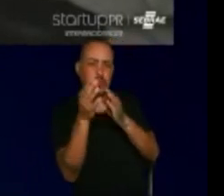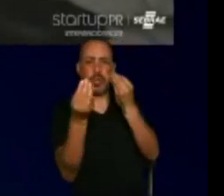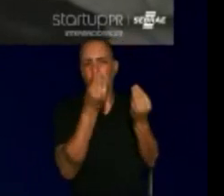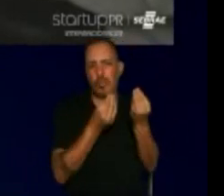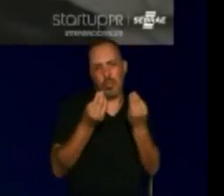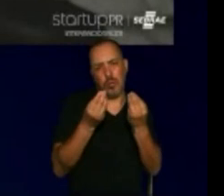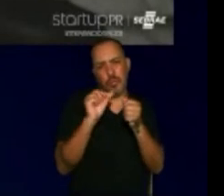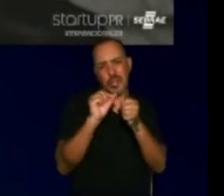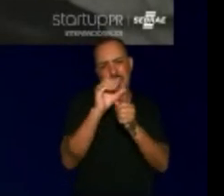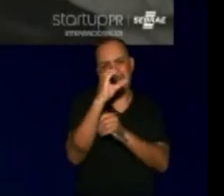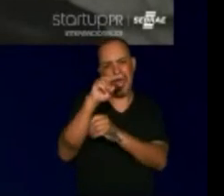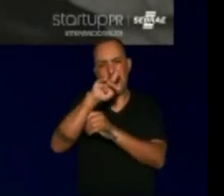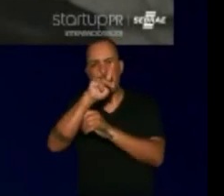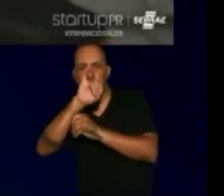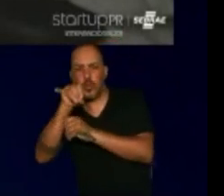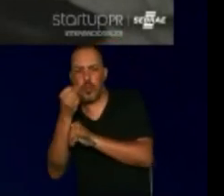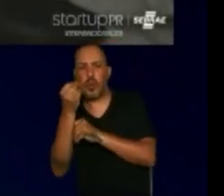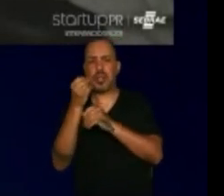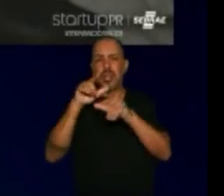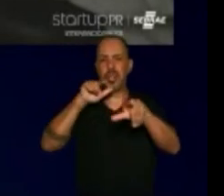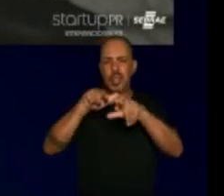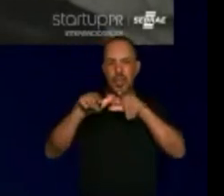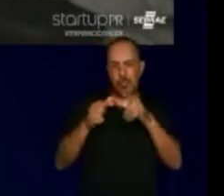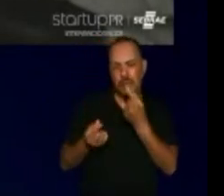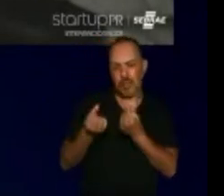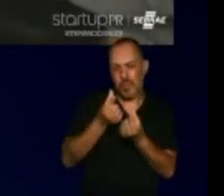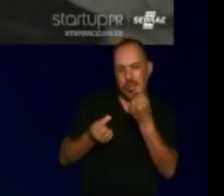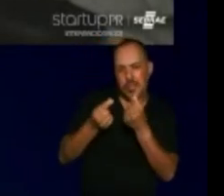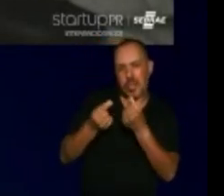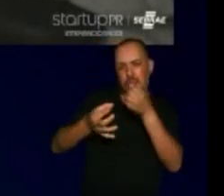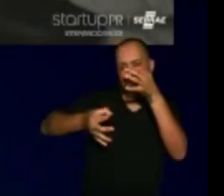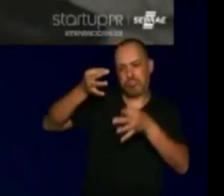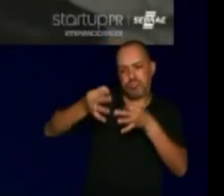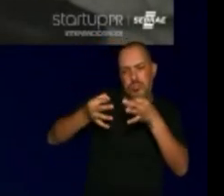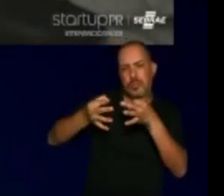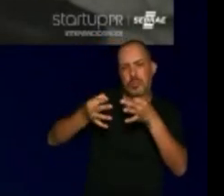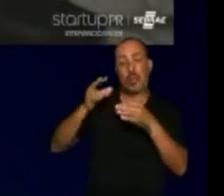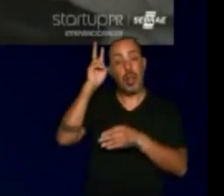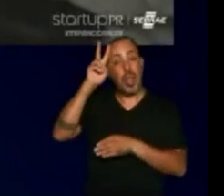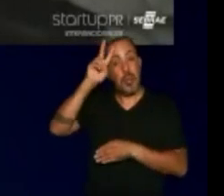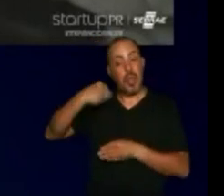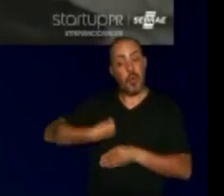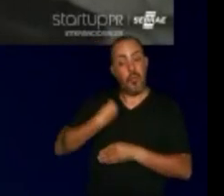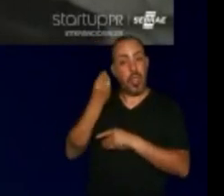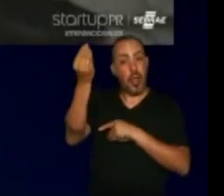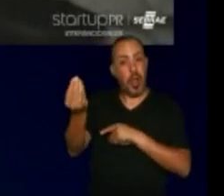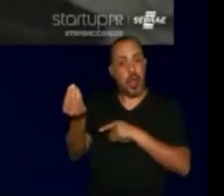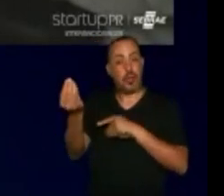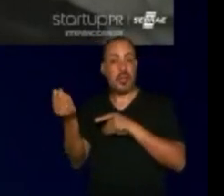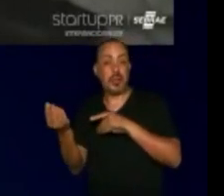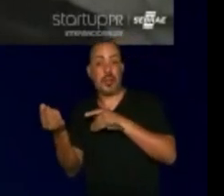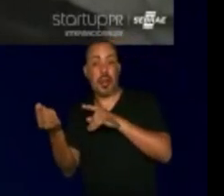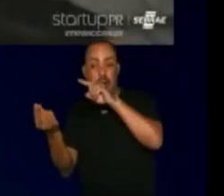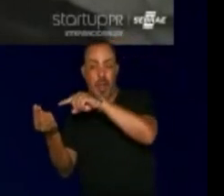isso, criação do CNPJ, serviços financeiros, contábeis e jurídicos. Então, lembrando que, estando lá, você pode operar aqui do Brasil e ter a